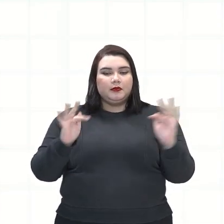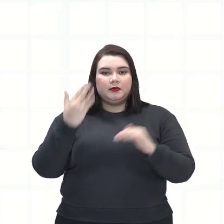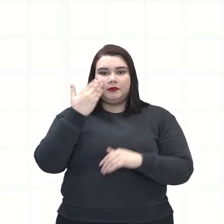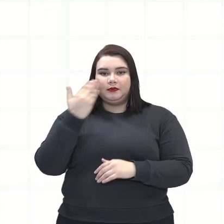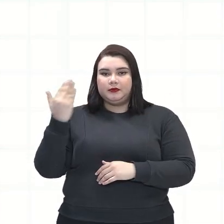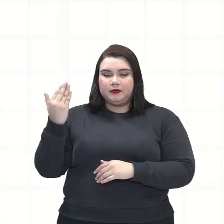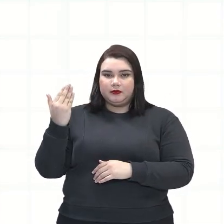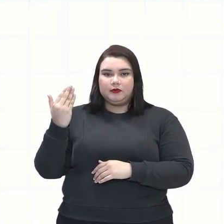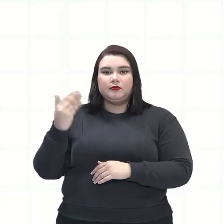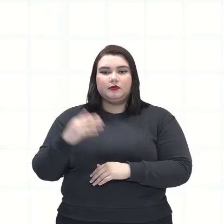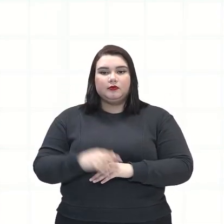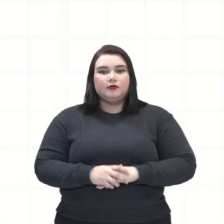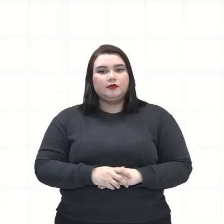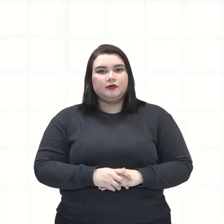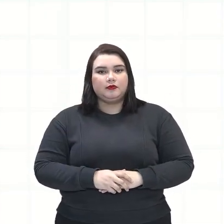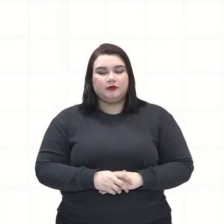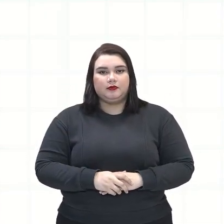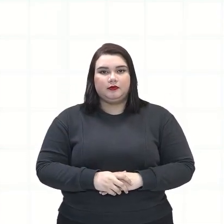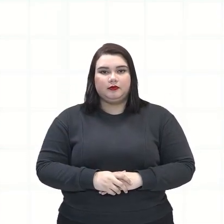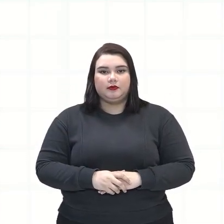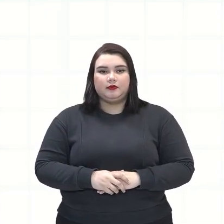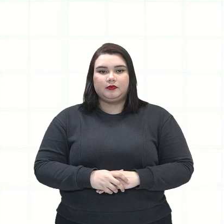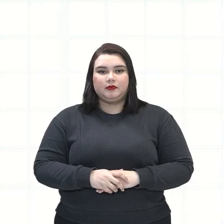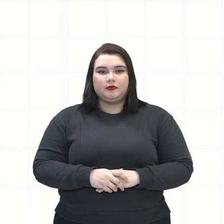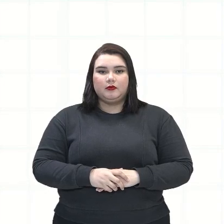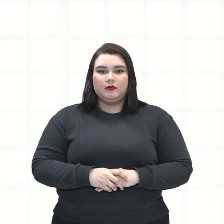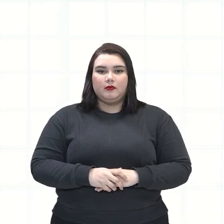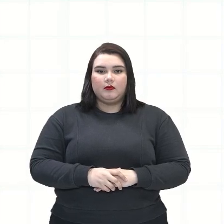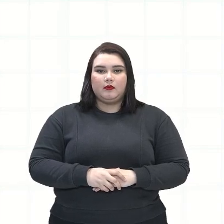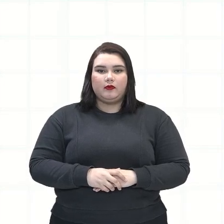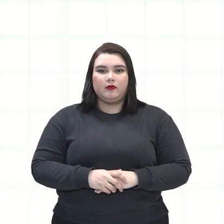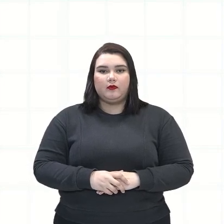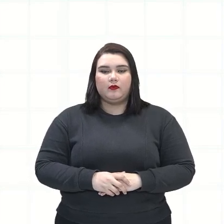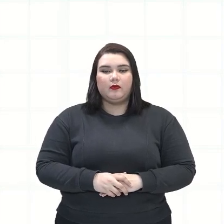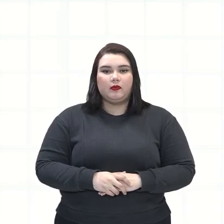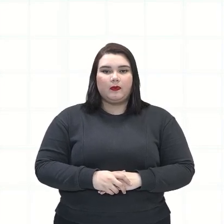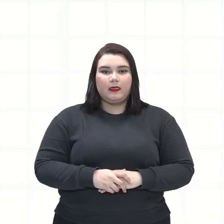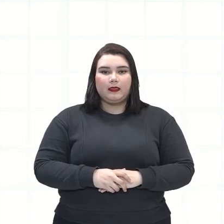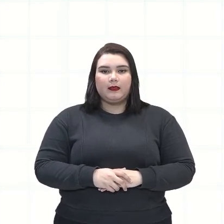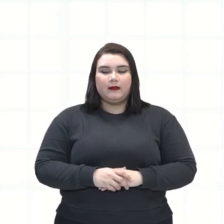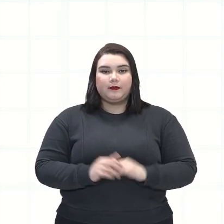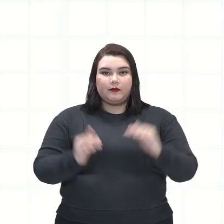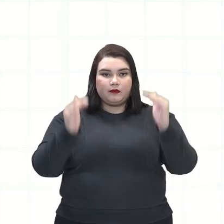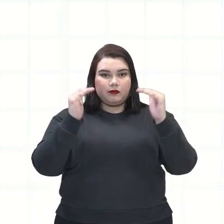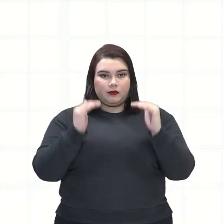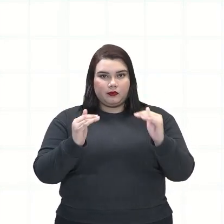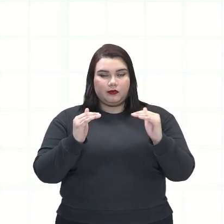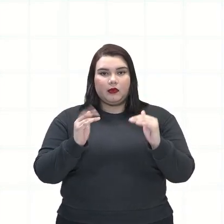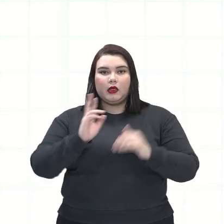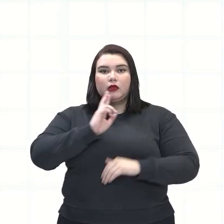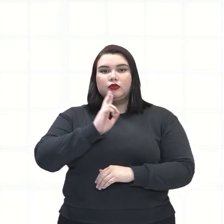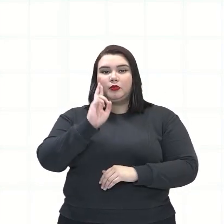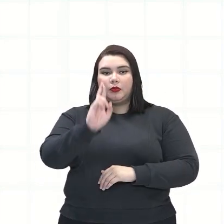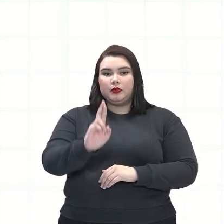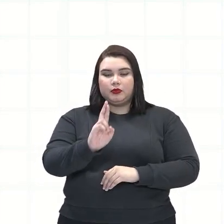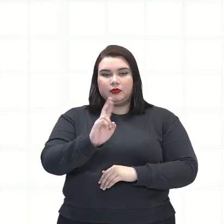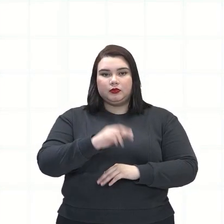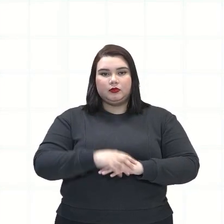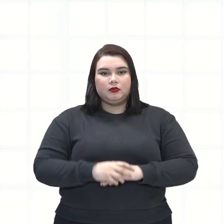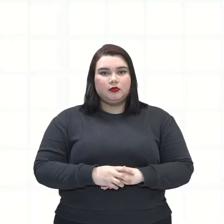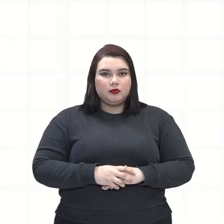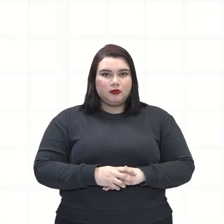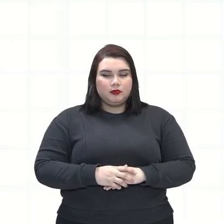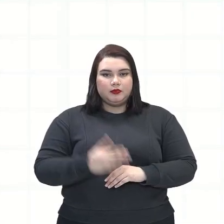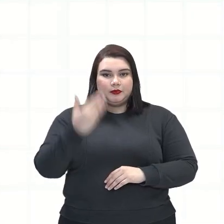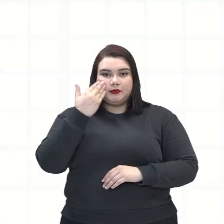O que tem na sua bolsa, Potira? E aqui ela falou, I have a